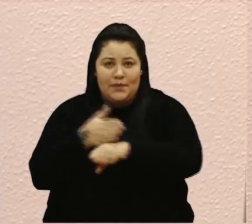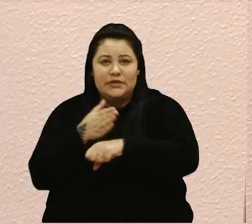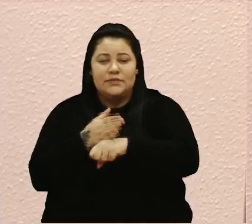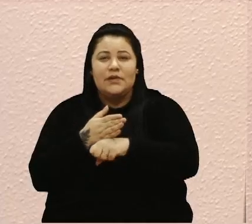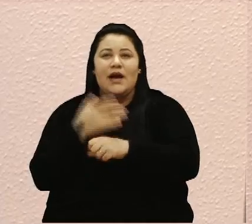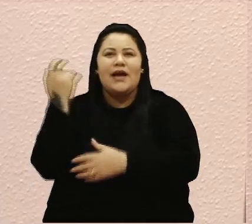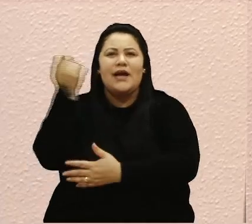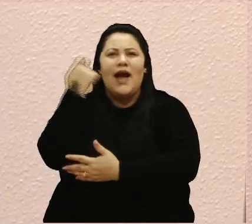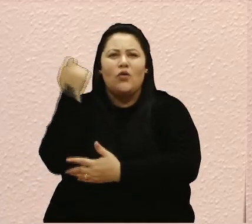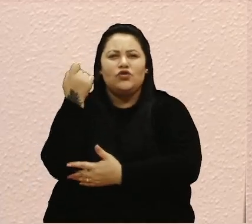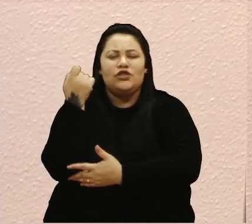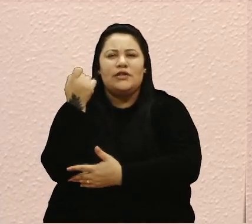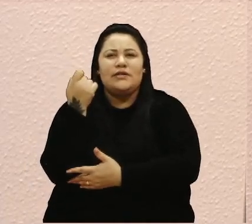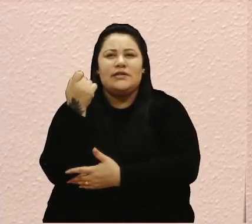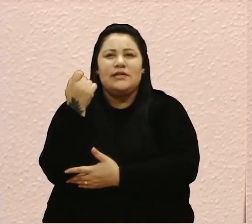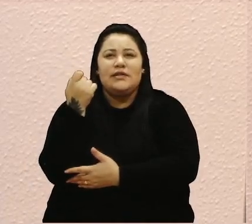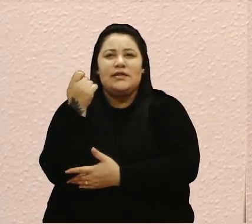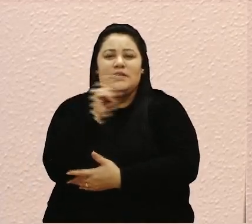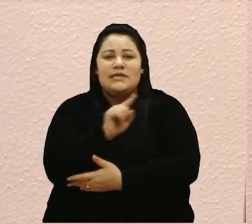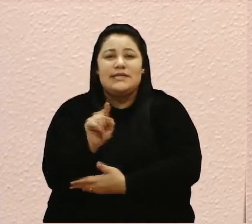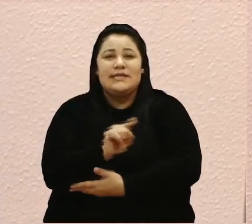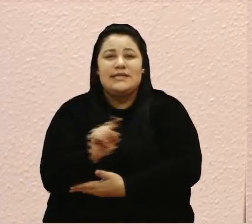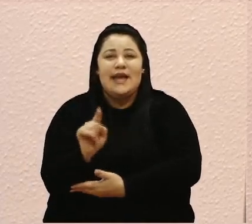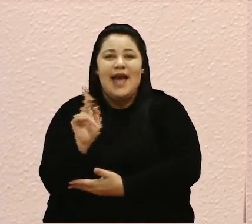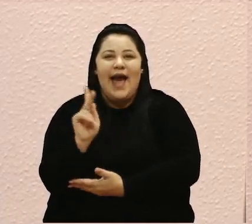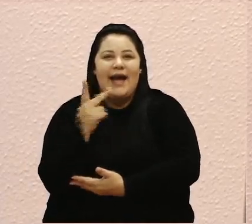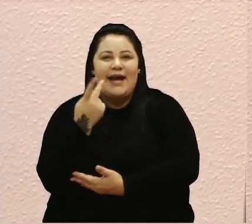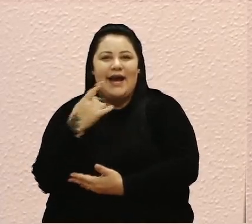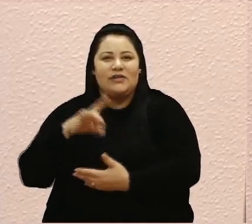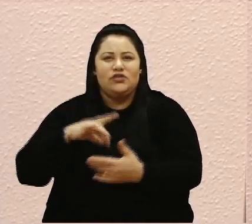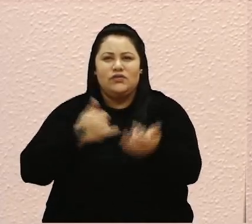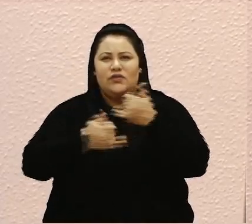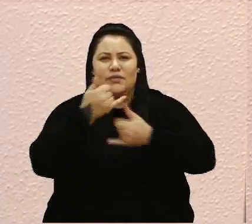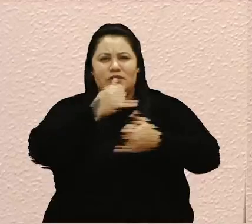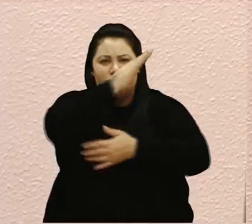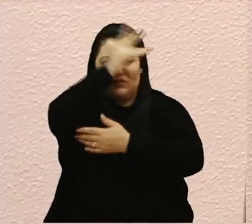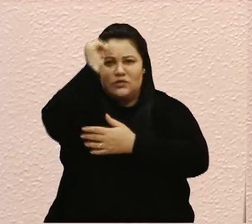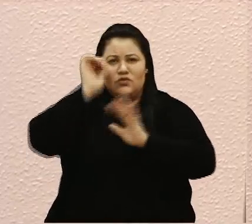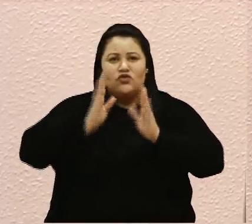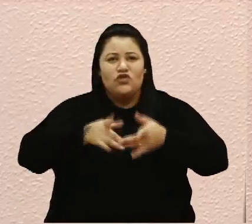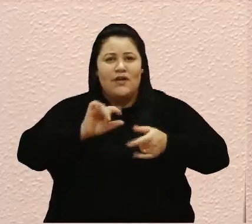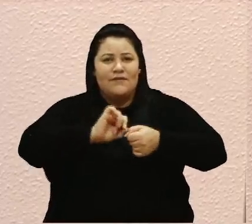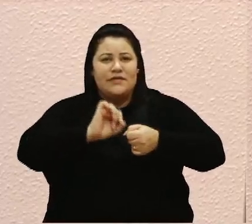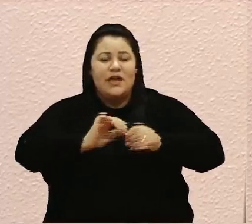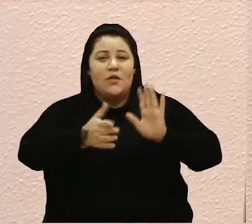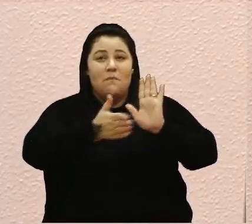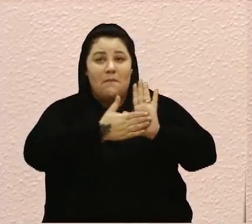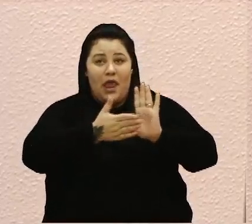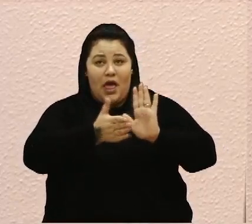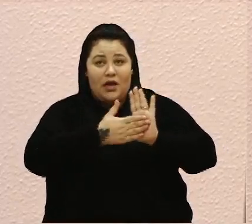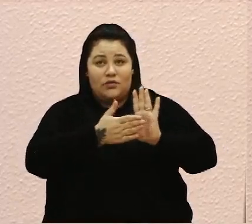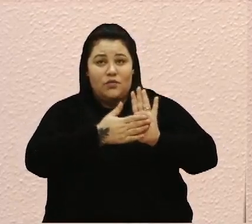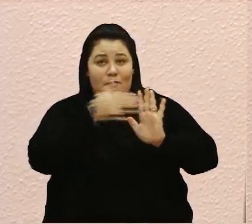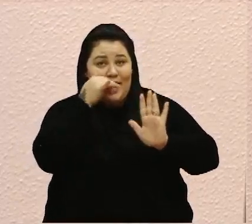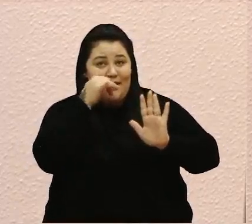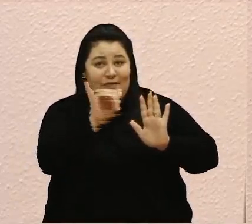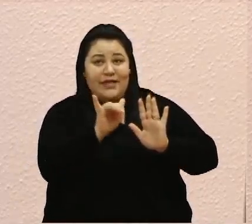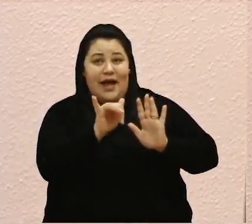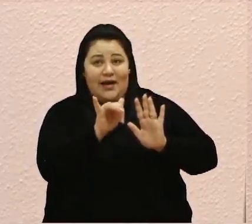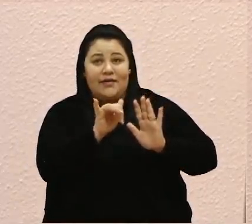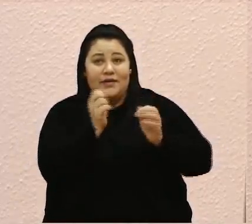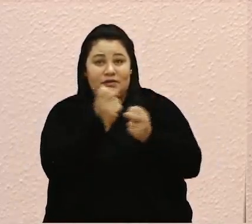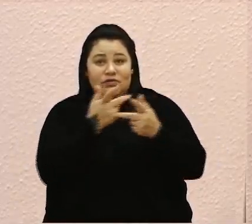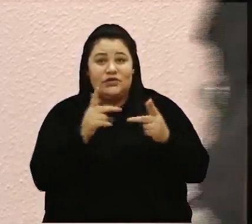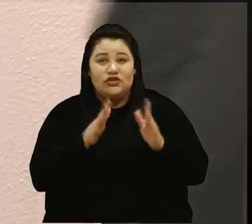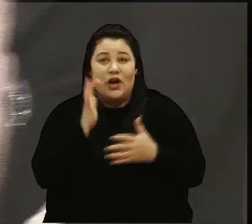Gaúcha ZH, e lá tinham as informações dos municípios que tinham feito um plano de prevenção a partir do que